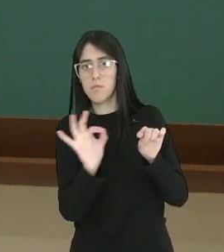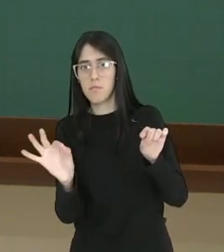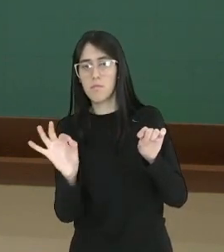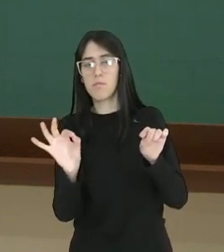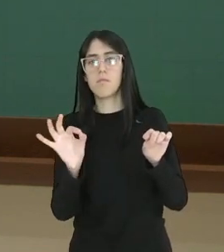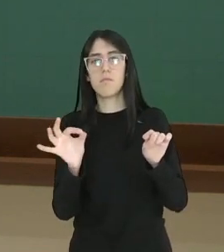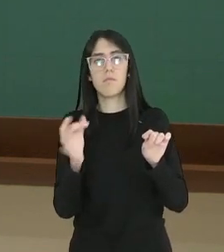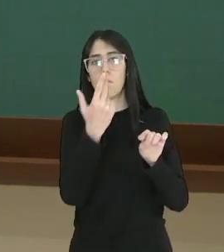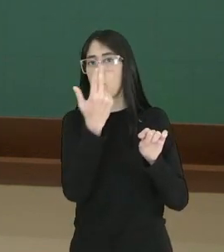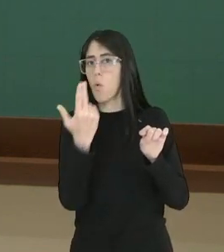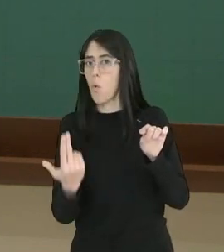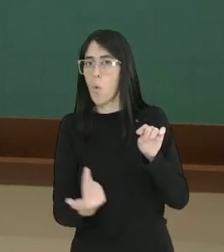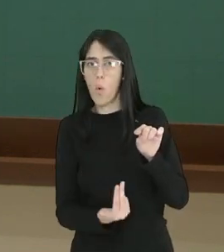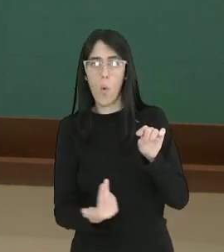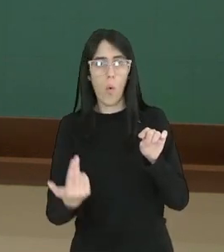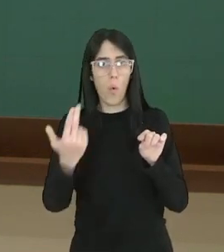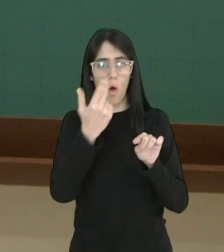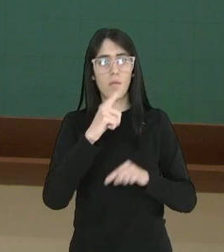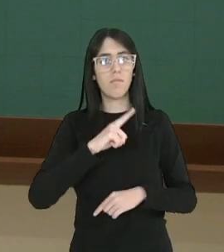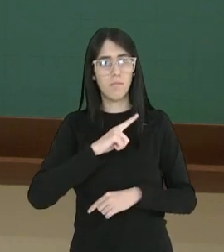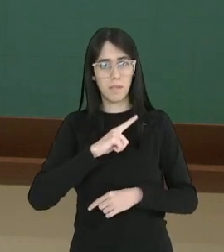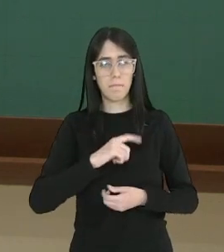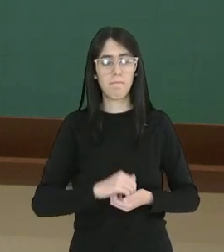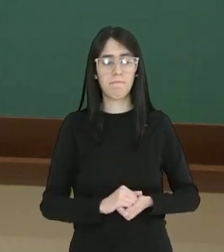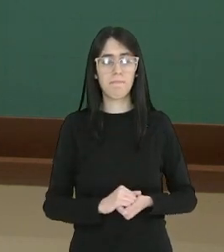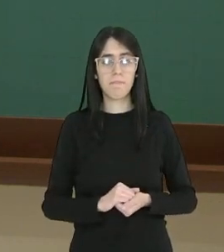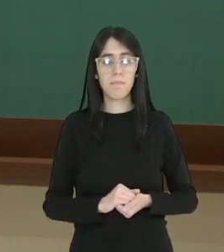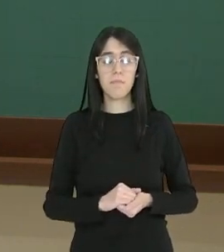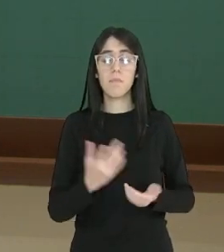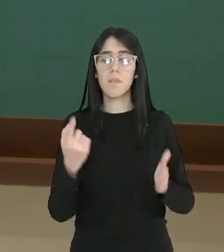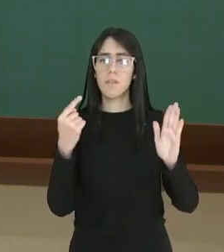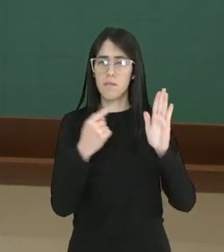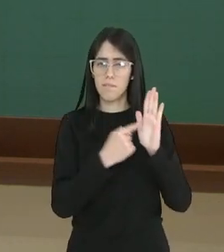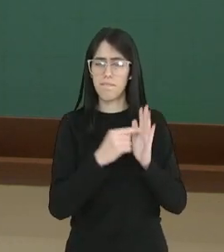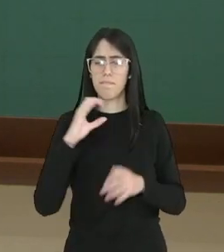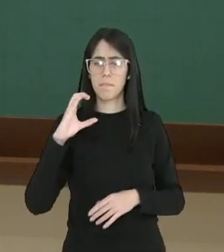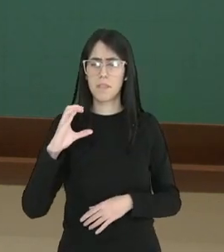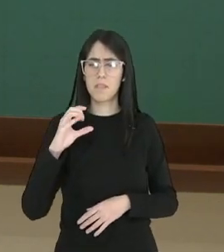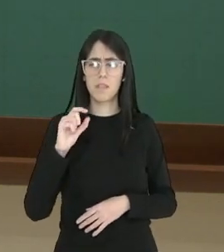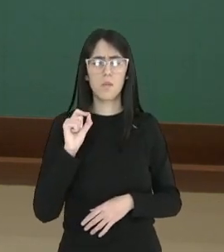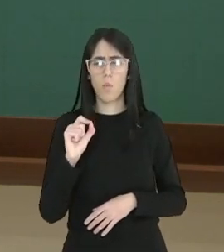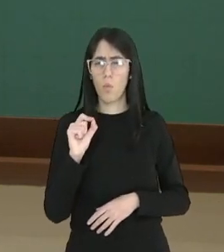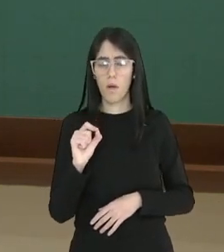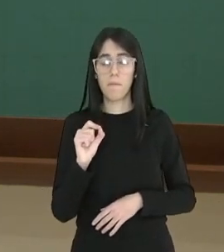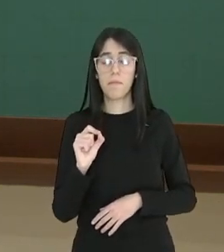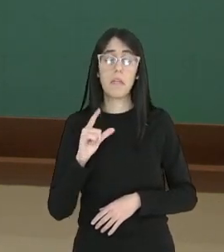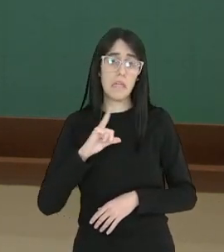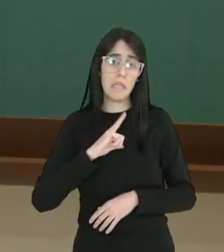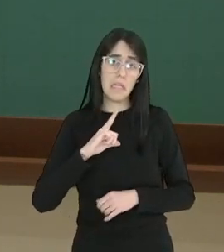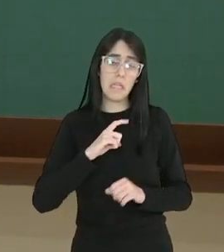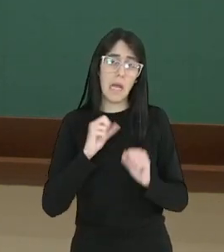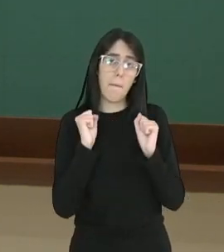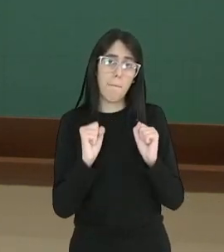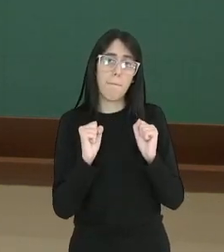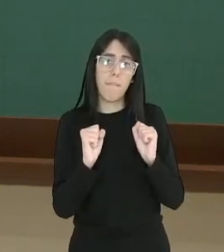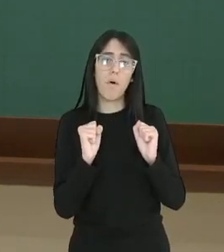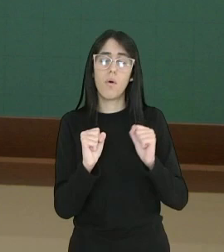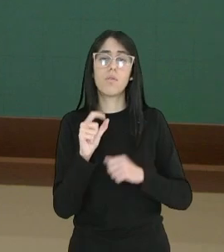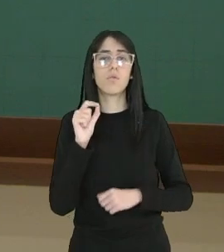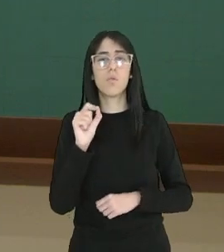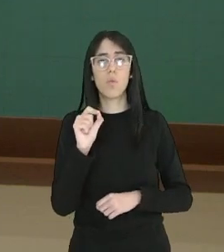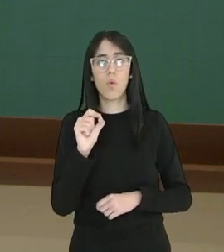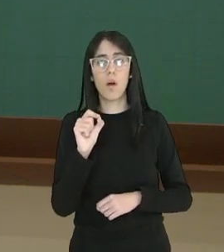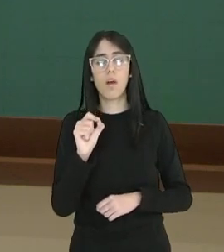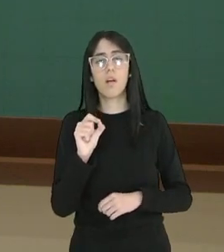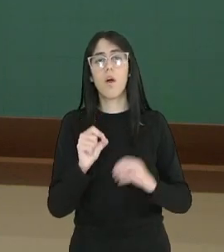até esse pontinho C. Esse ponto C, muitas vezes, também pode ser representado por